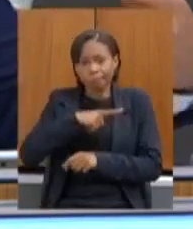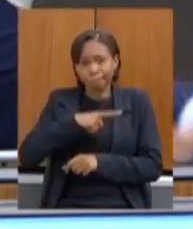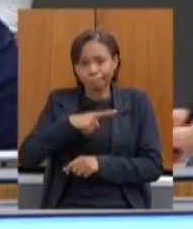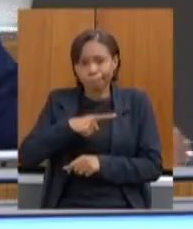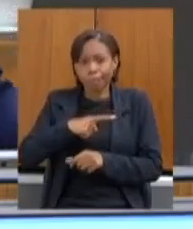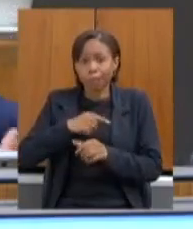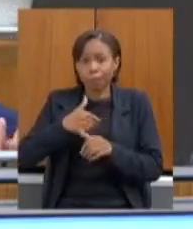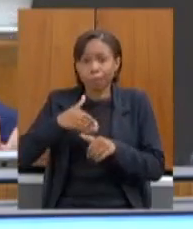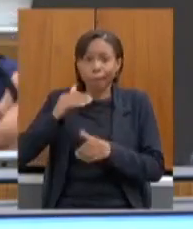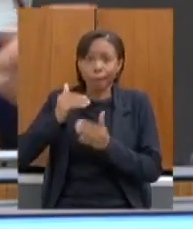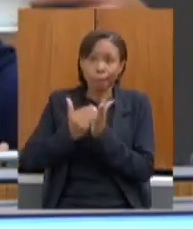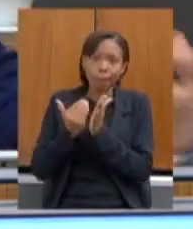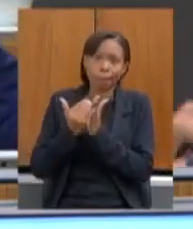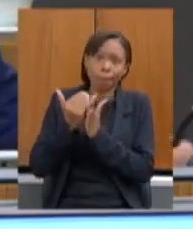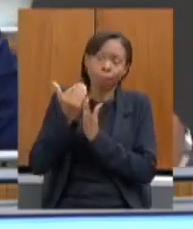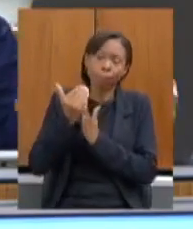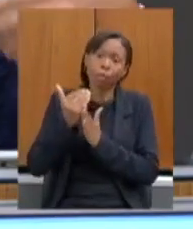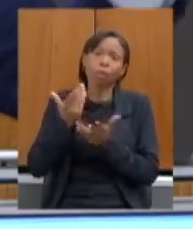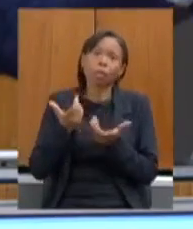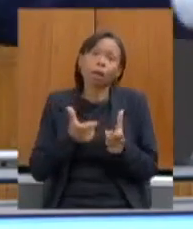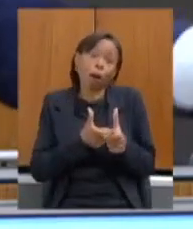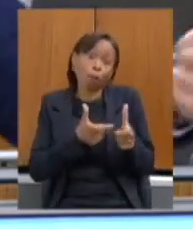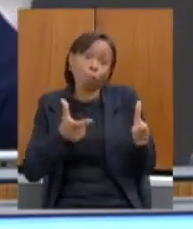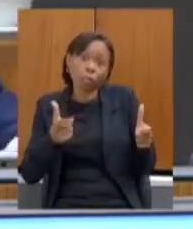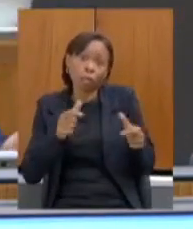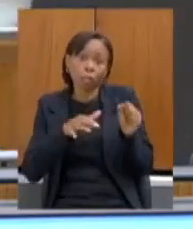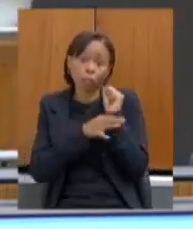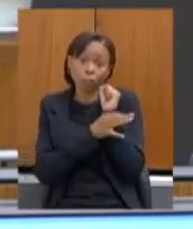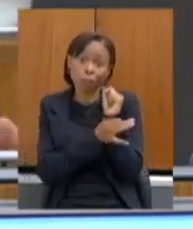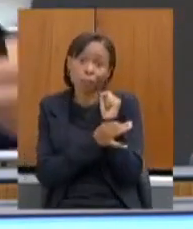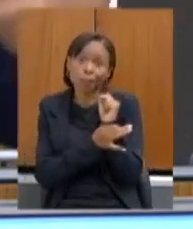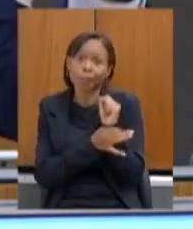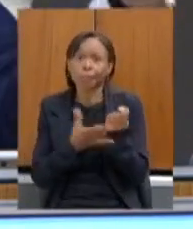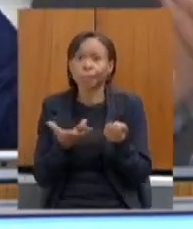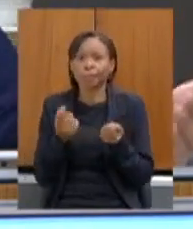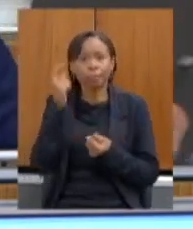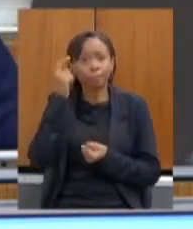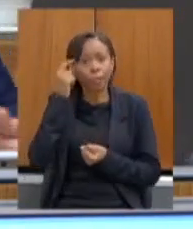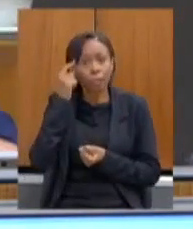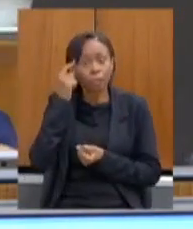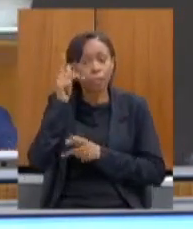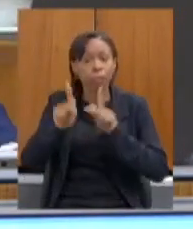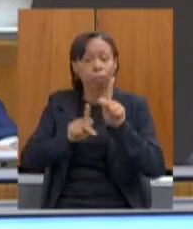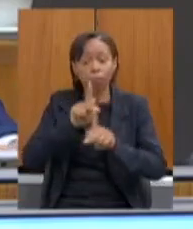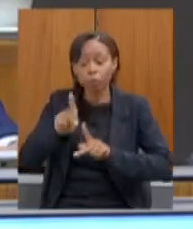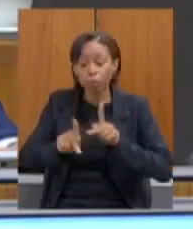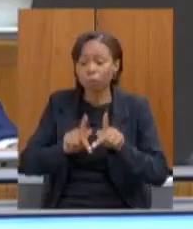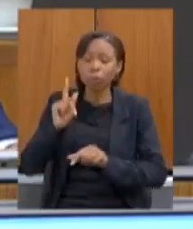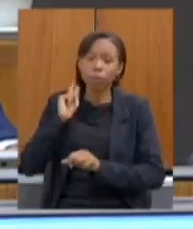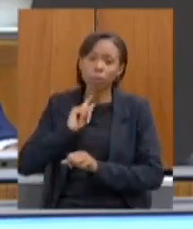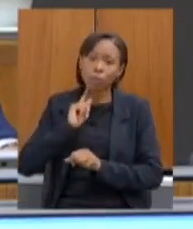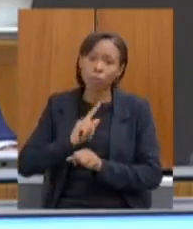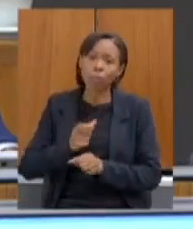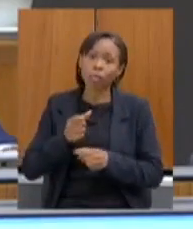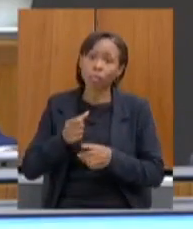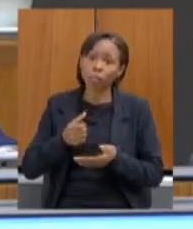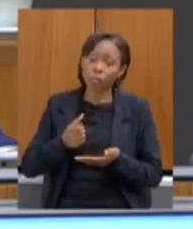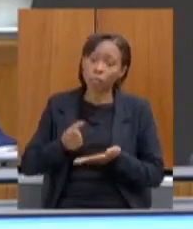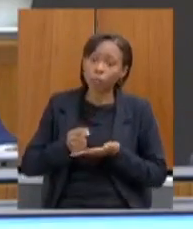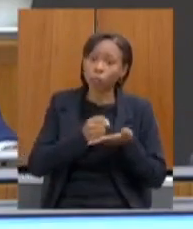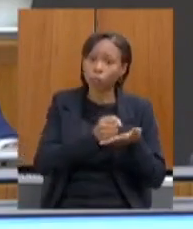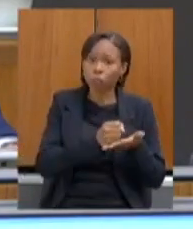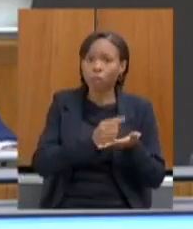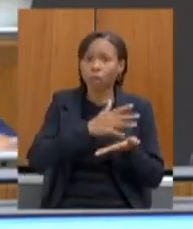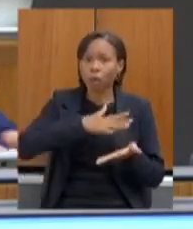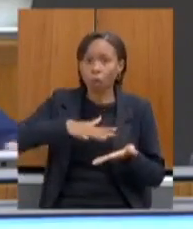aumentando o nosso efetivo de segurança pública, pensando os cidadãos de Minas Gerais, dando dignidade aos servidores da segurança pública,